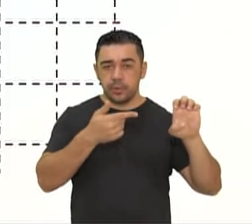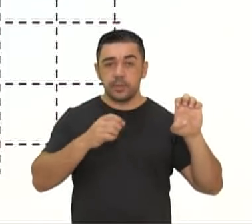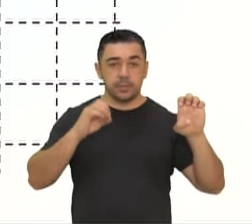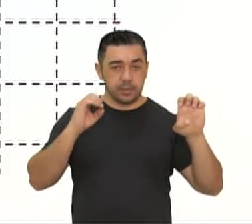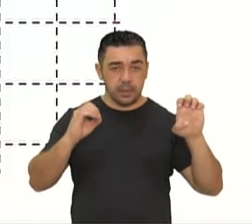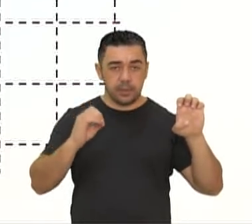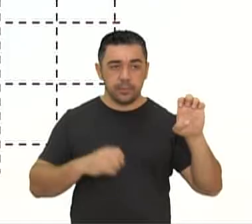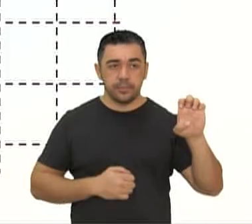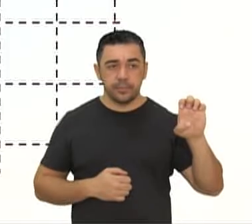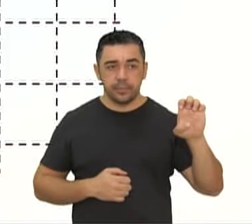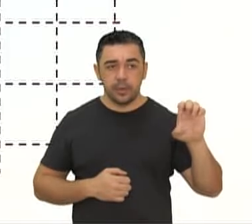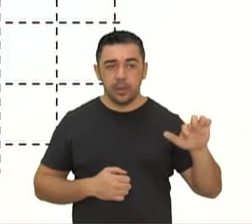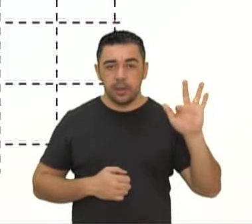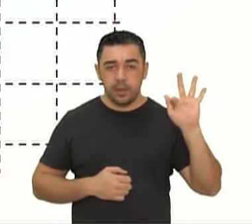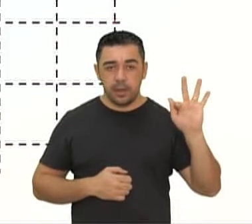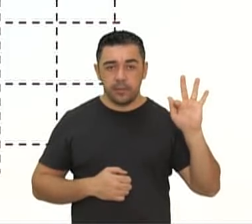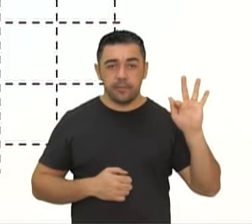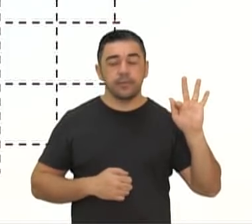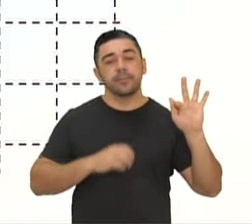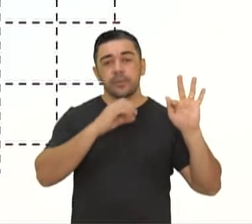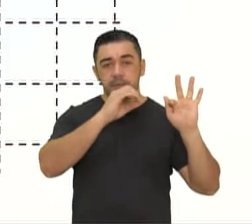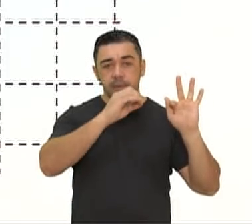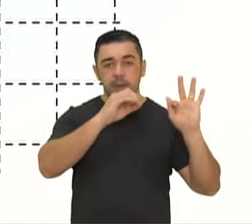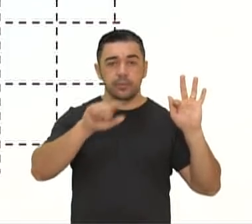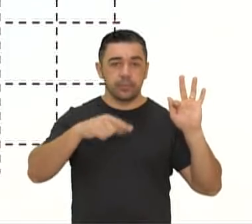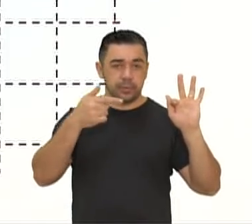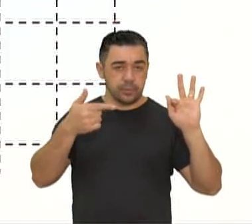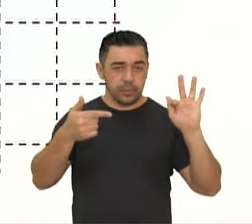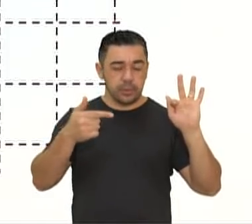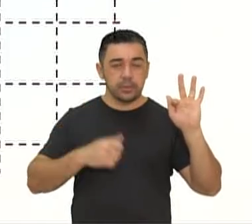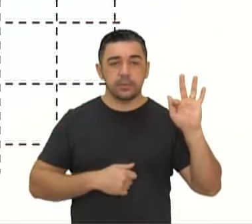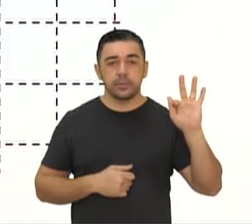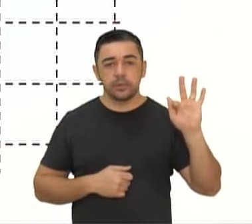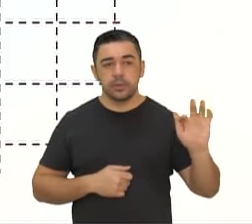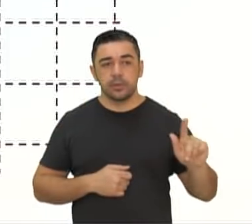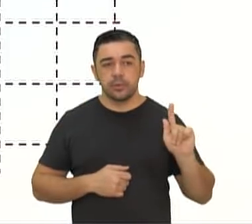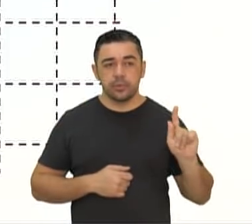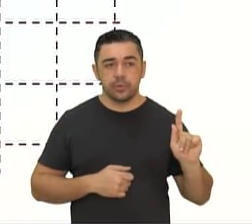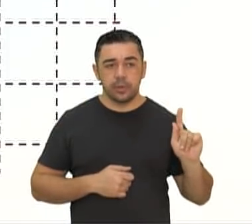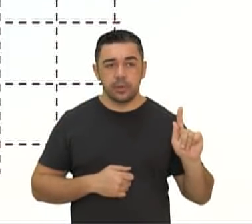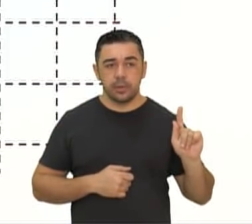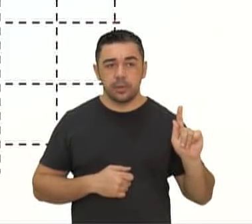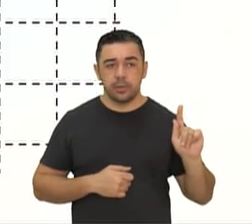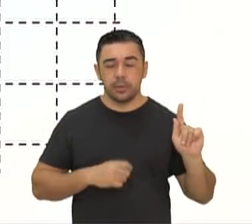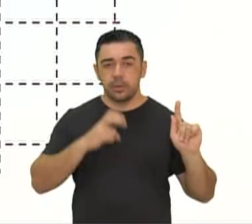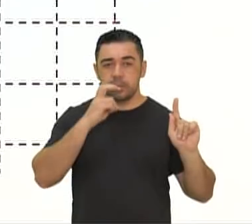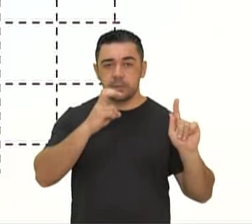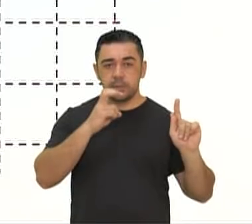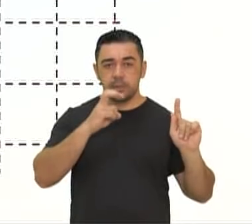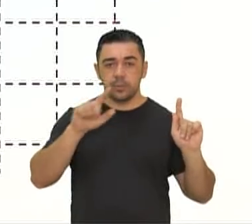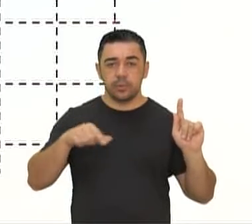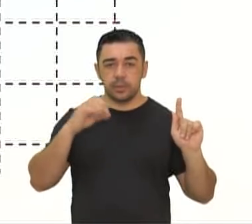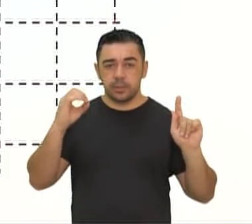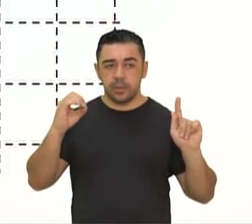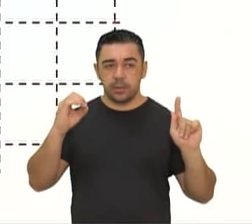0. O F, 0 e 2. O G, 5 e 0. E o